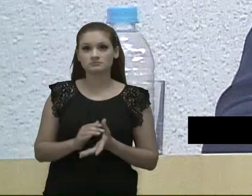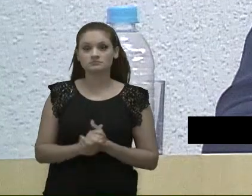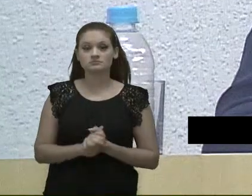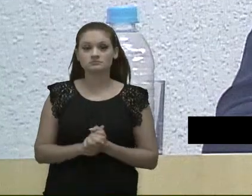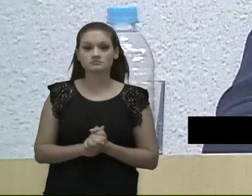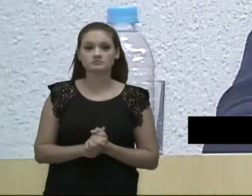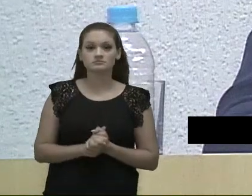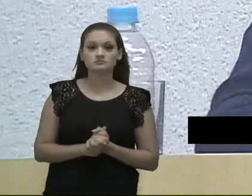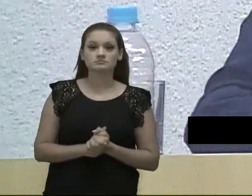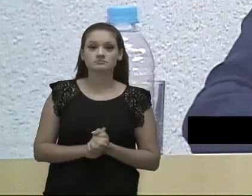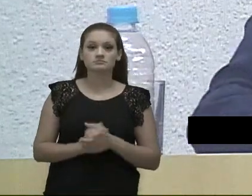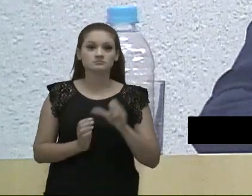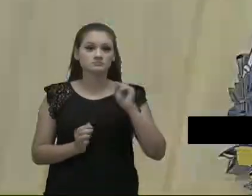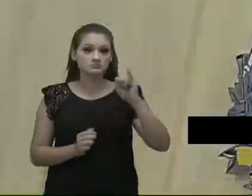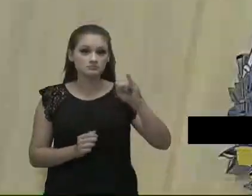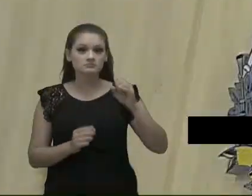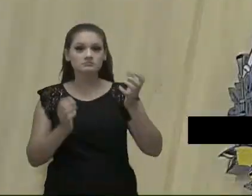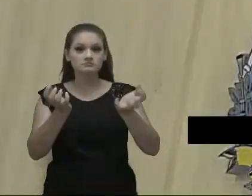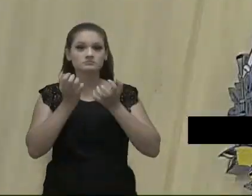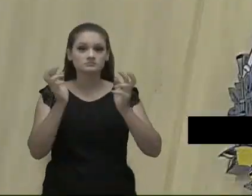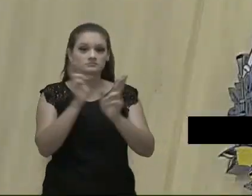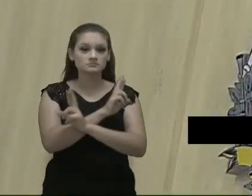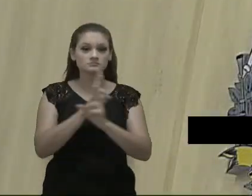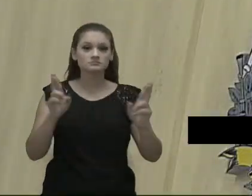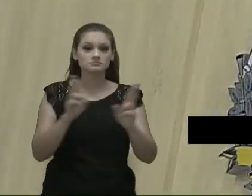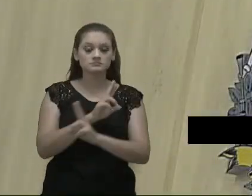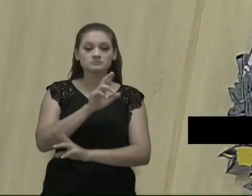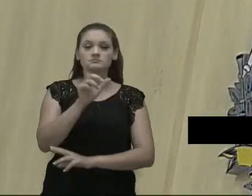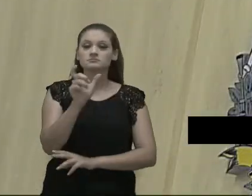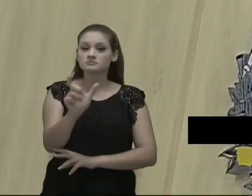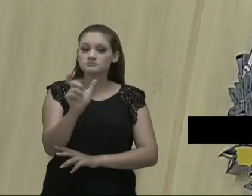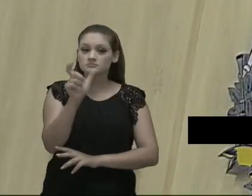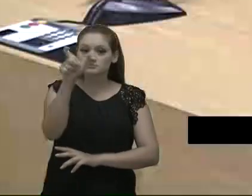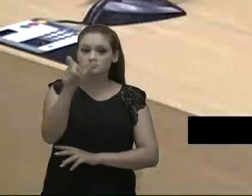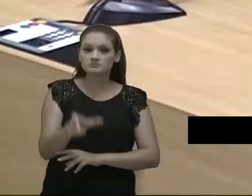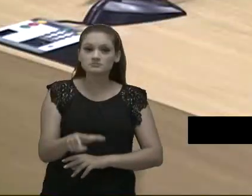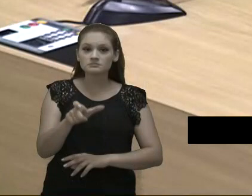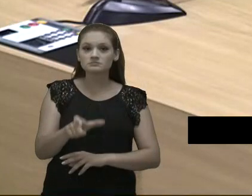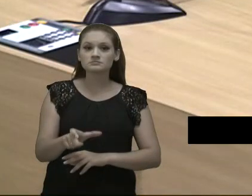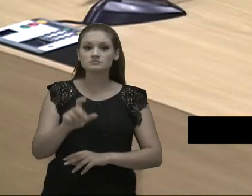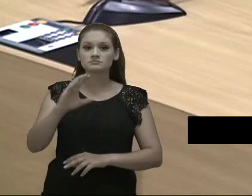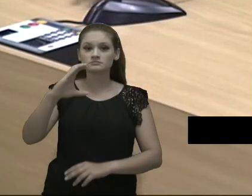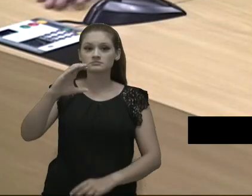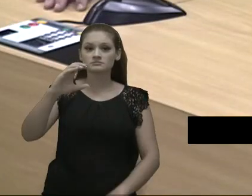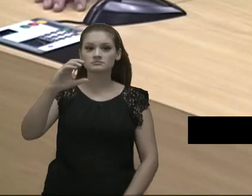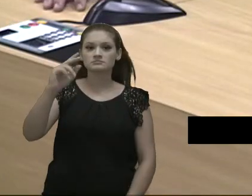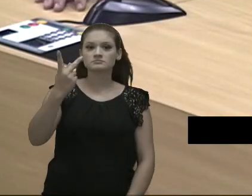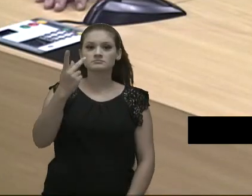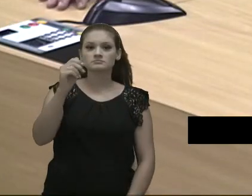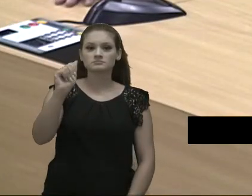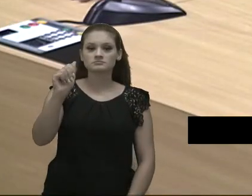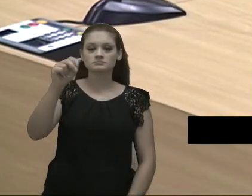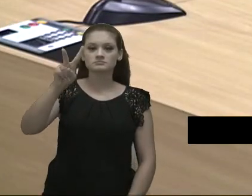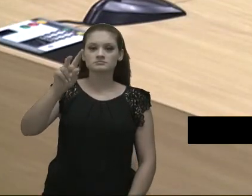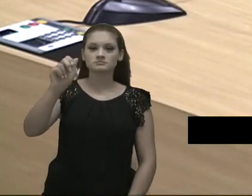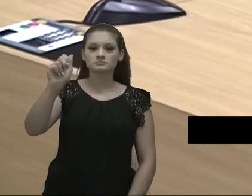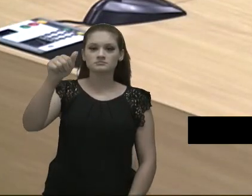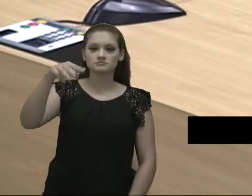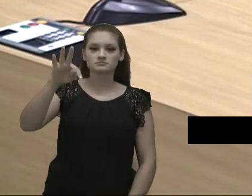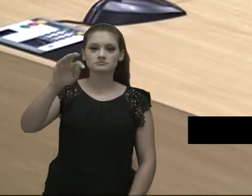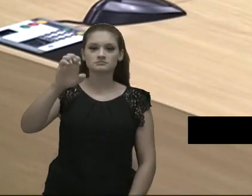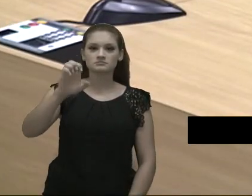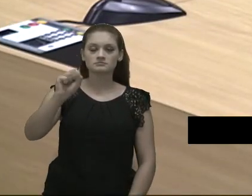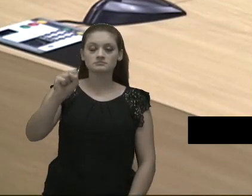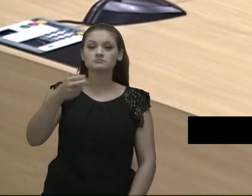Pela ordem, se quiser relacionar o nome da pessoa envolvida, a Chavantes responde por escrito. Nós vamos fazer